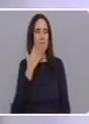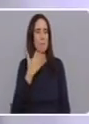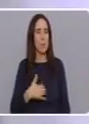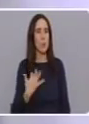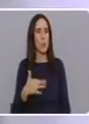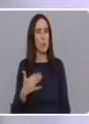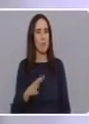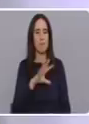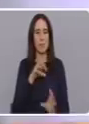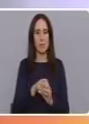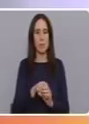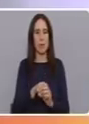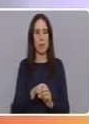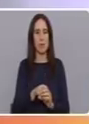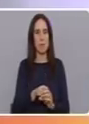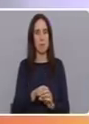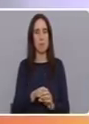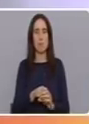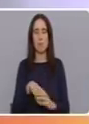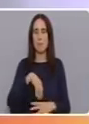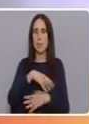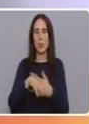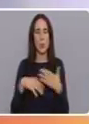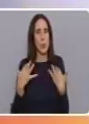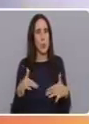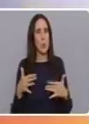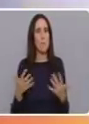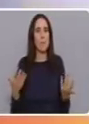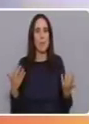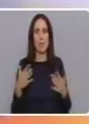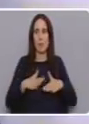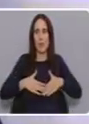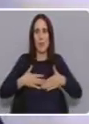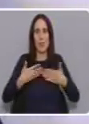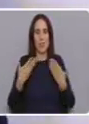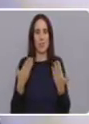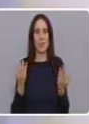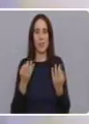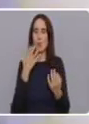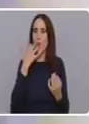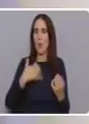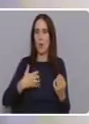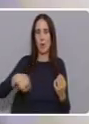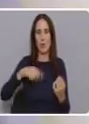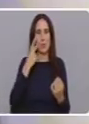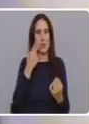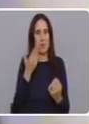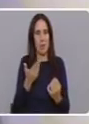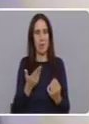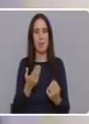poder fazer parte deste misto de incrível de emoções. É realmente uma honra que nós estamos todos a viver.